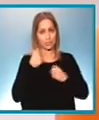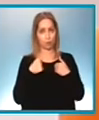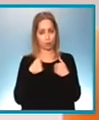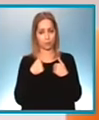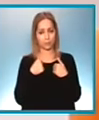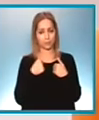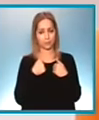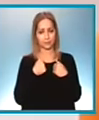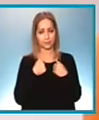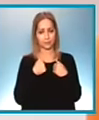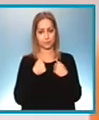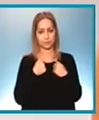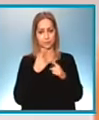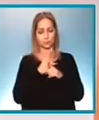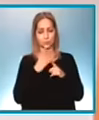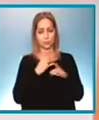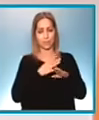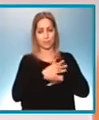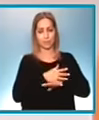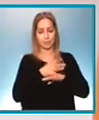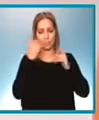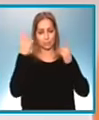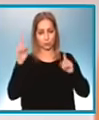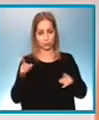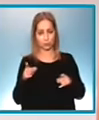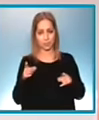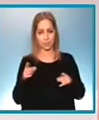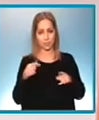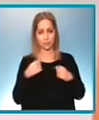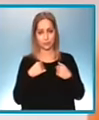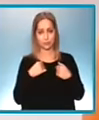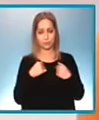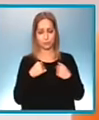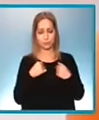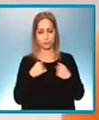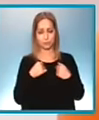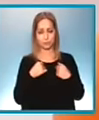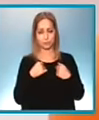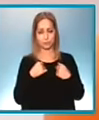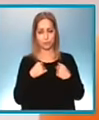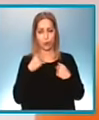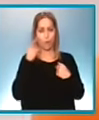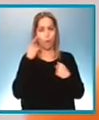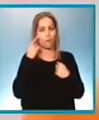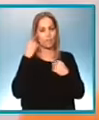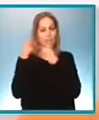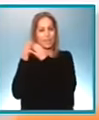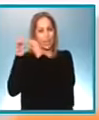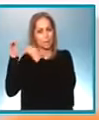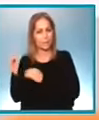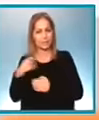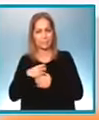facto, através da música, eu pá, não vi tanto, não senti tanto, fiquei